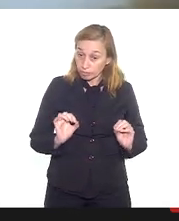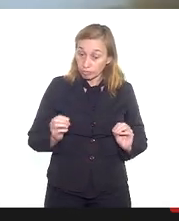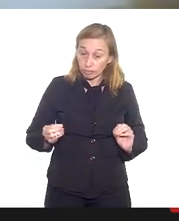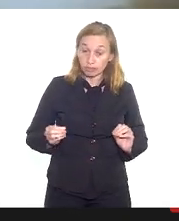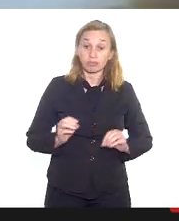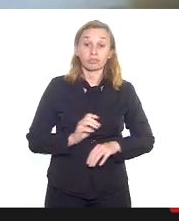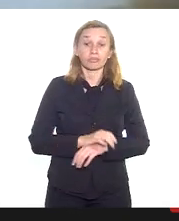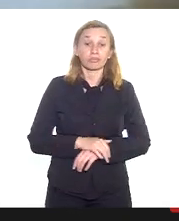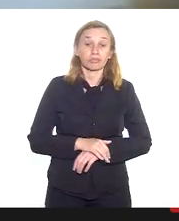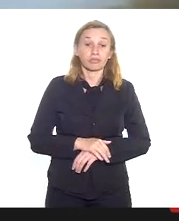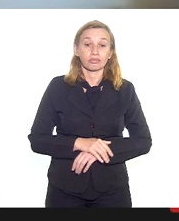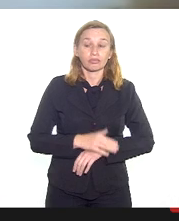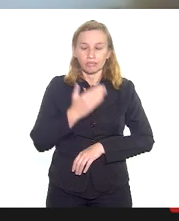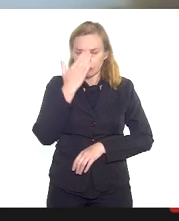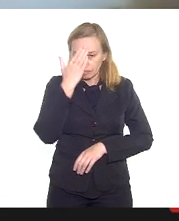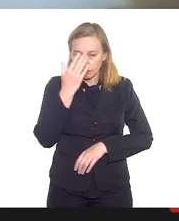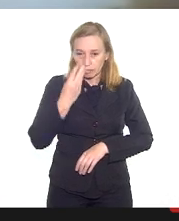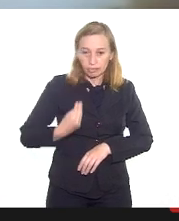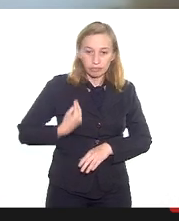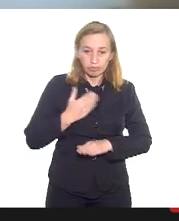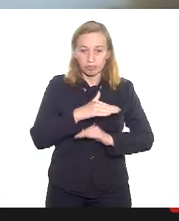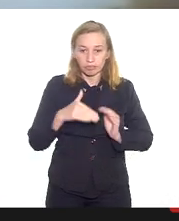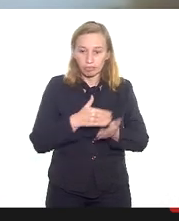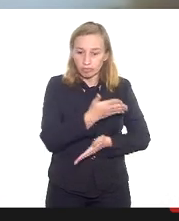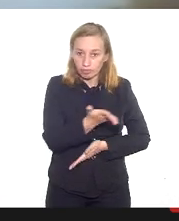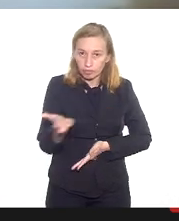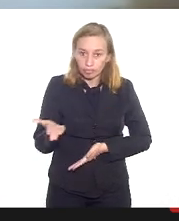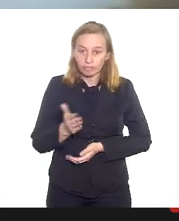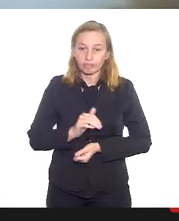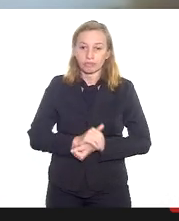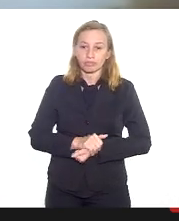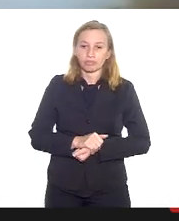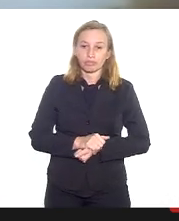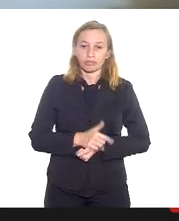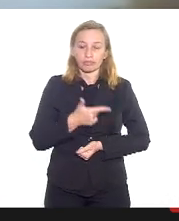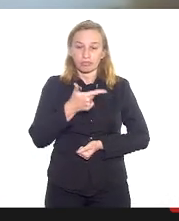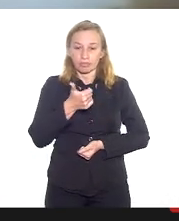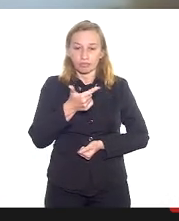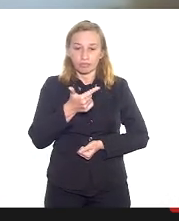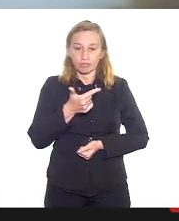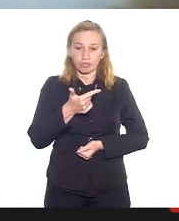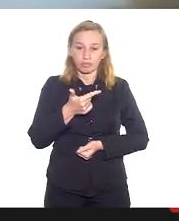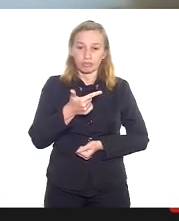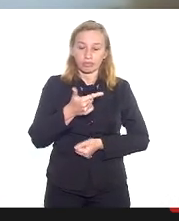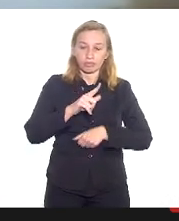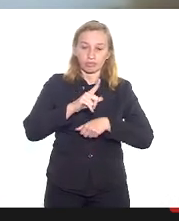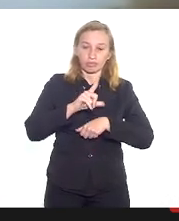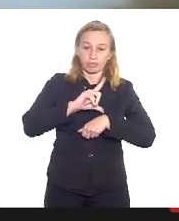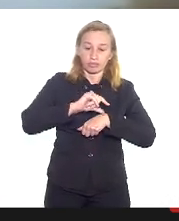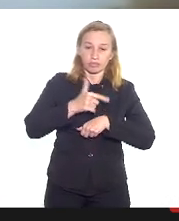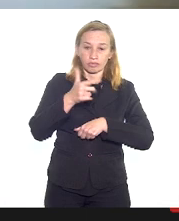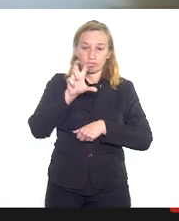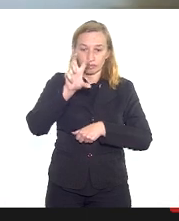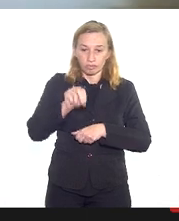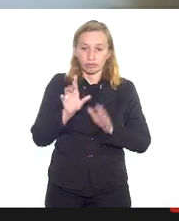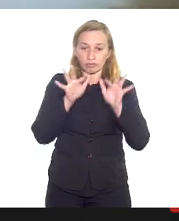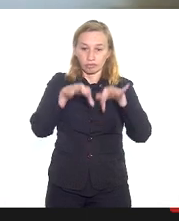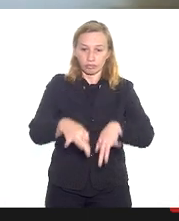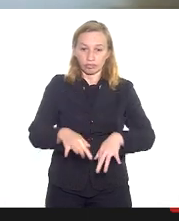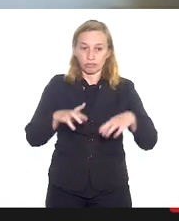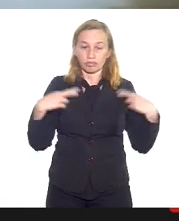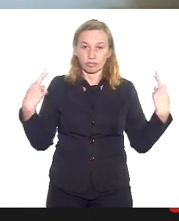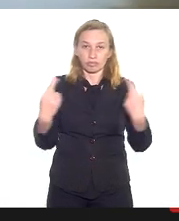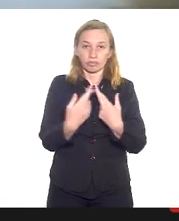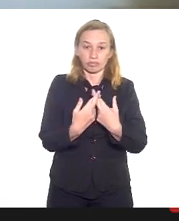assistindo. Agradecer a presença de todas e todos. E às 12h50, dou por encerrada a